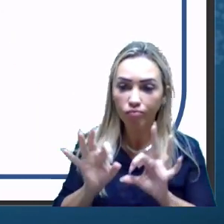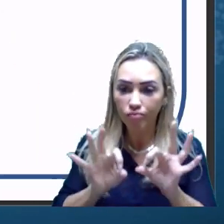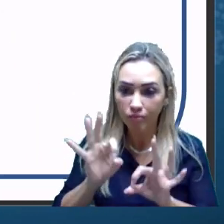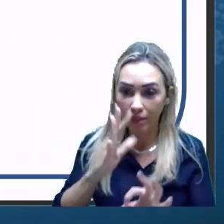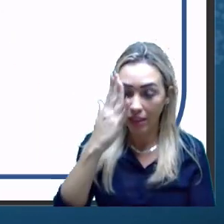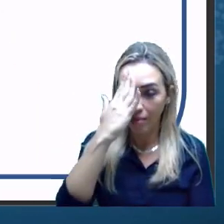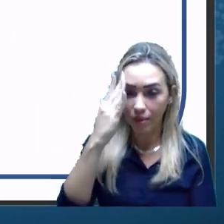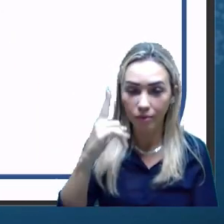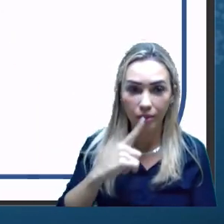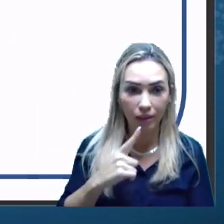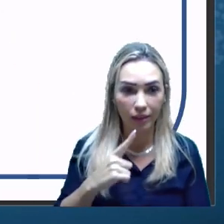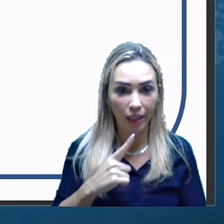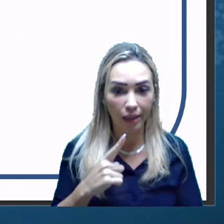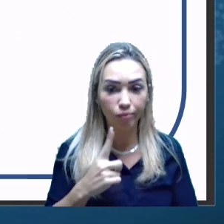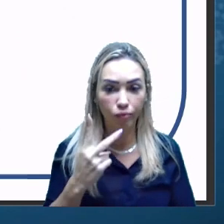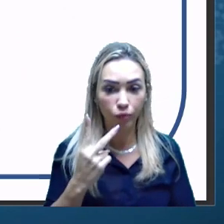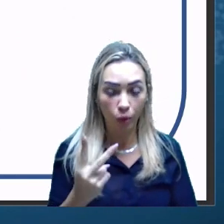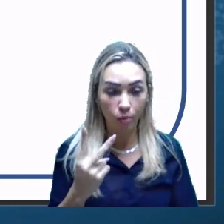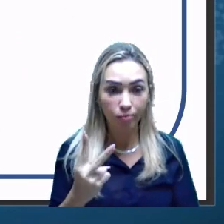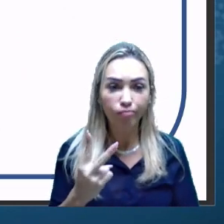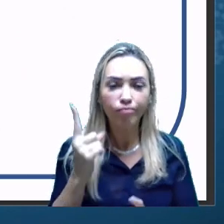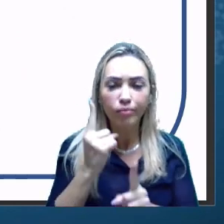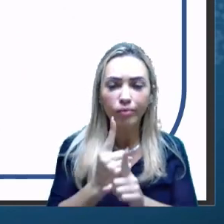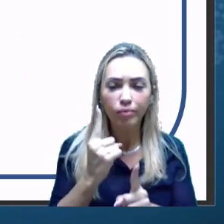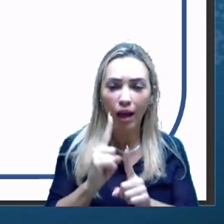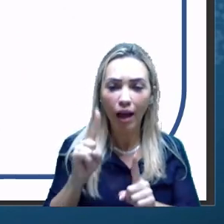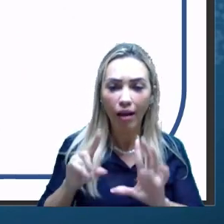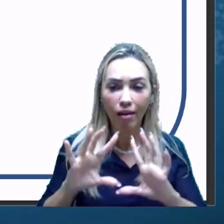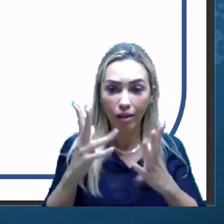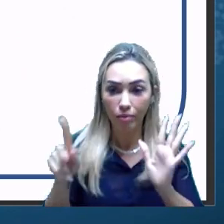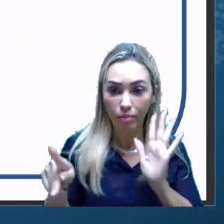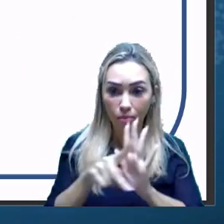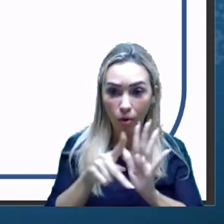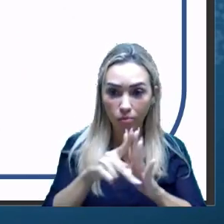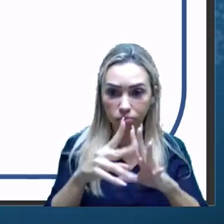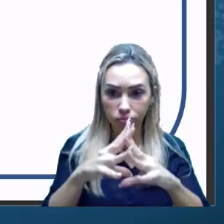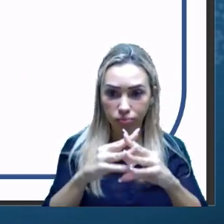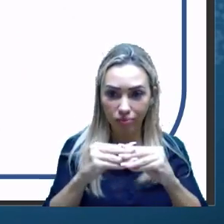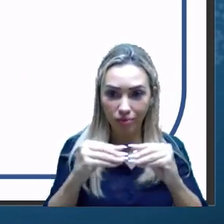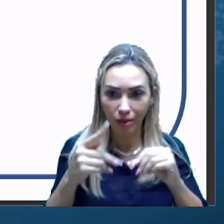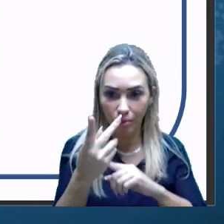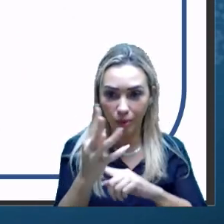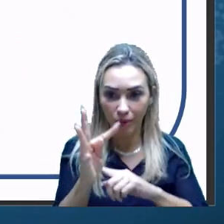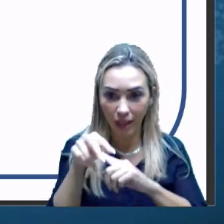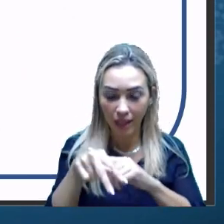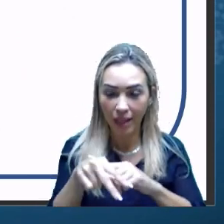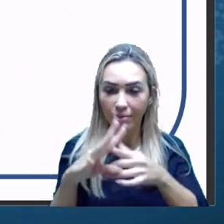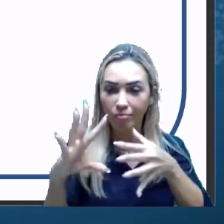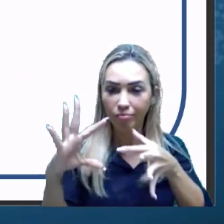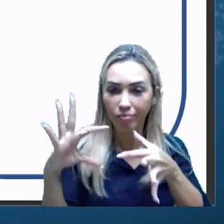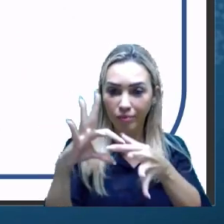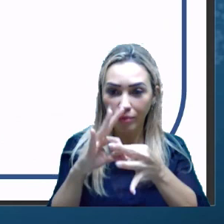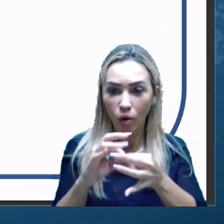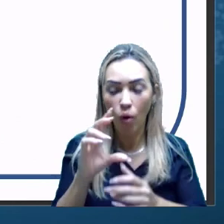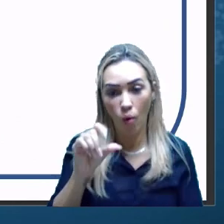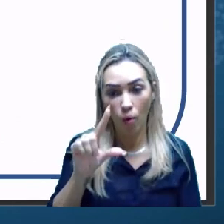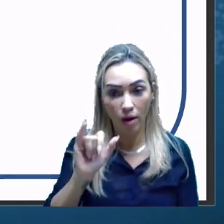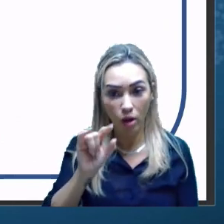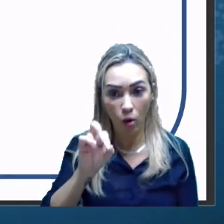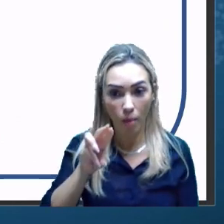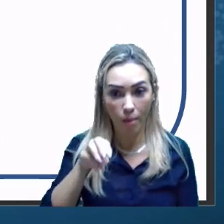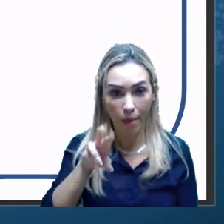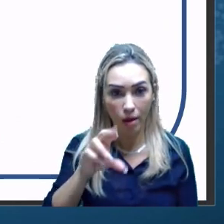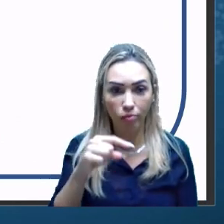N-terminal e C-terminal, ou se seria um evento de desnaturação da proteína associado com a dissociação desses oligômeros, já que a gente conhece o comportamento